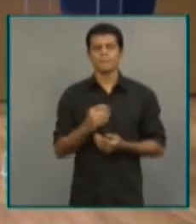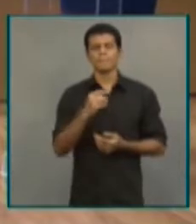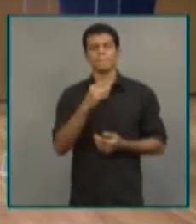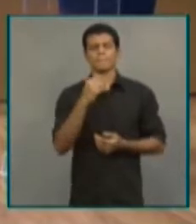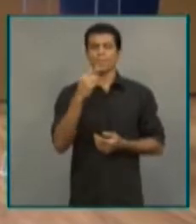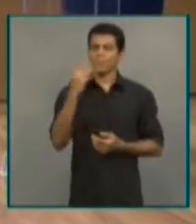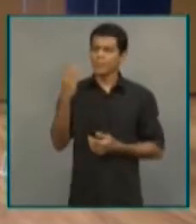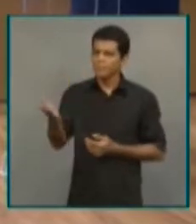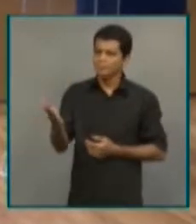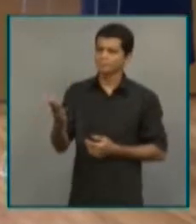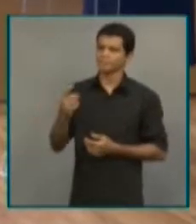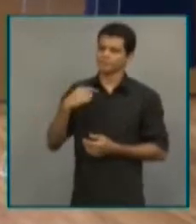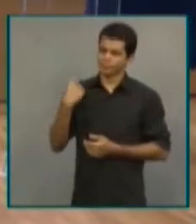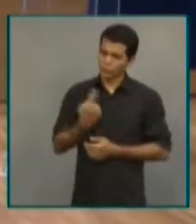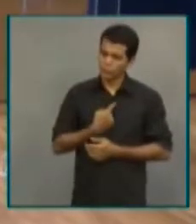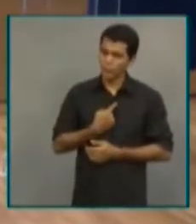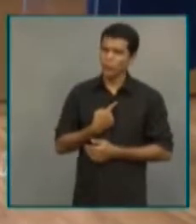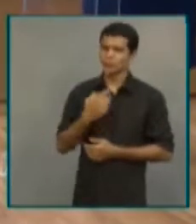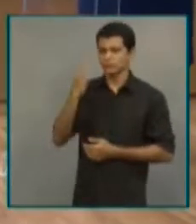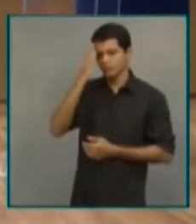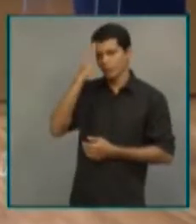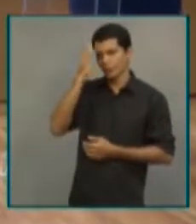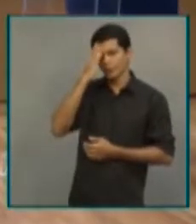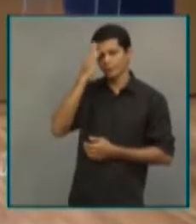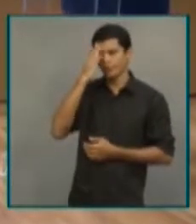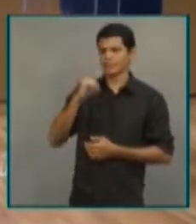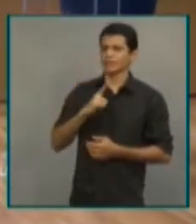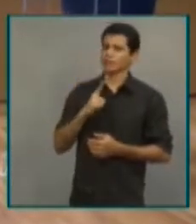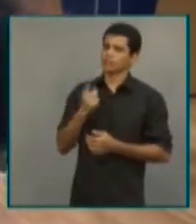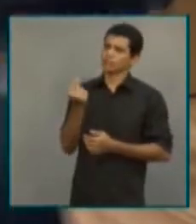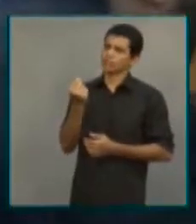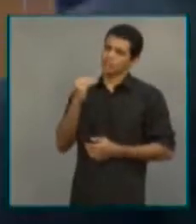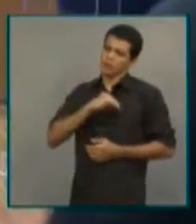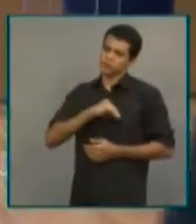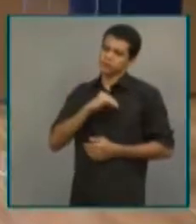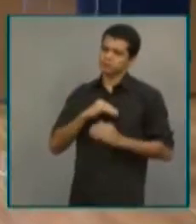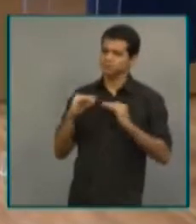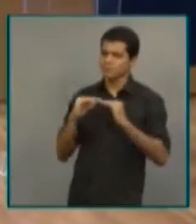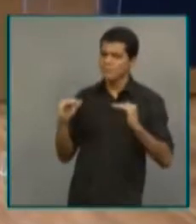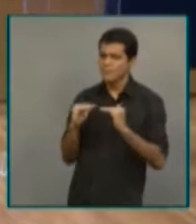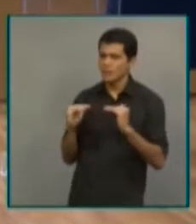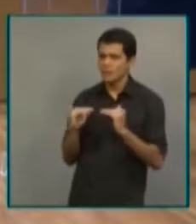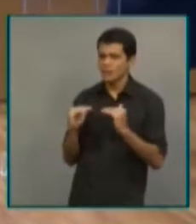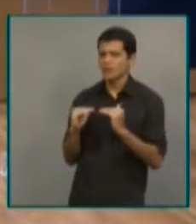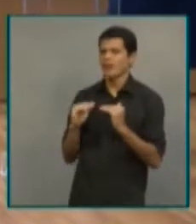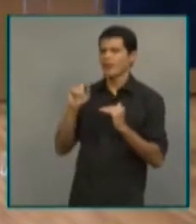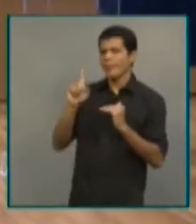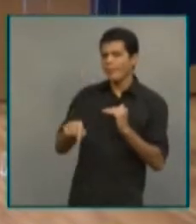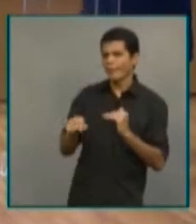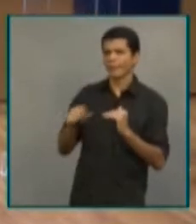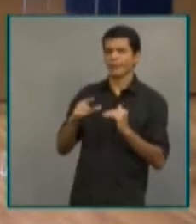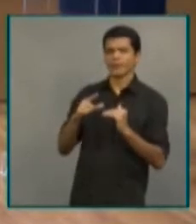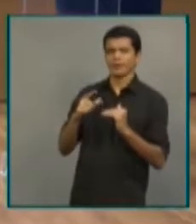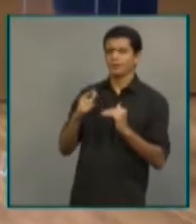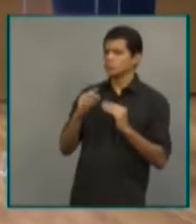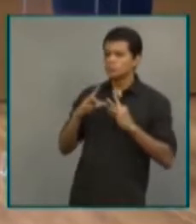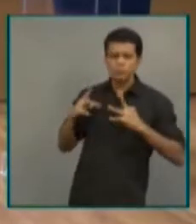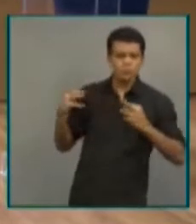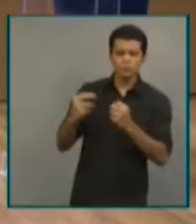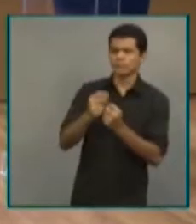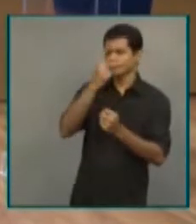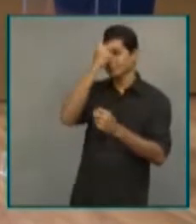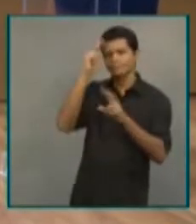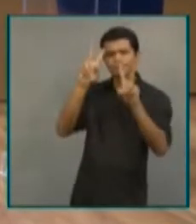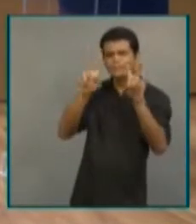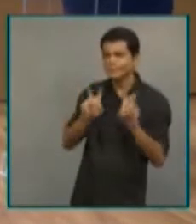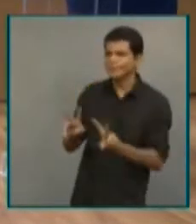piso salarial é um tema recorrente em toda campanha de ordem. E nós sabemos também que empresário do direito não se preocupa